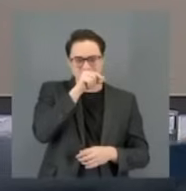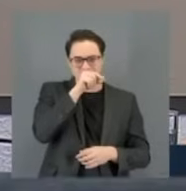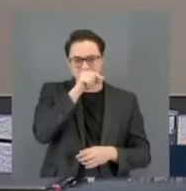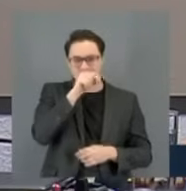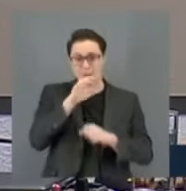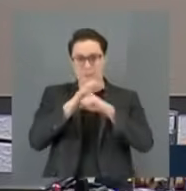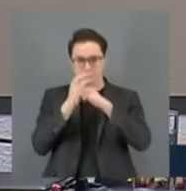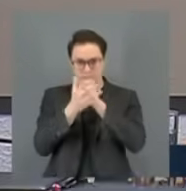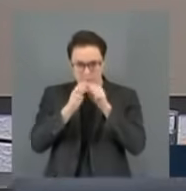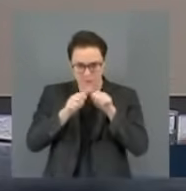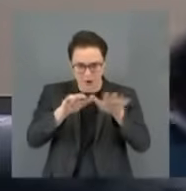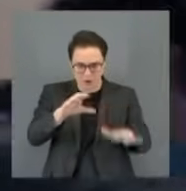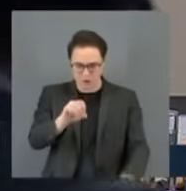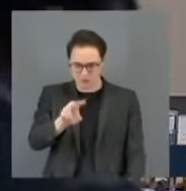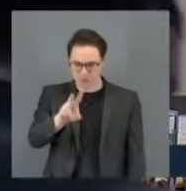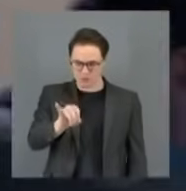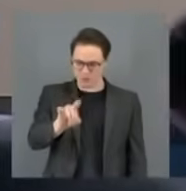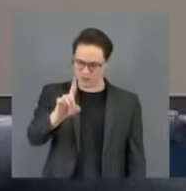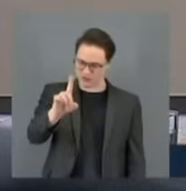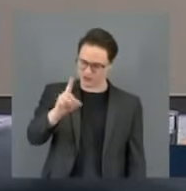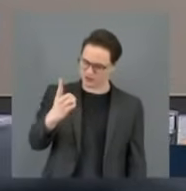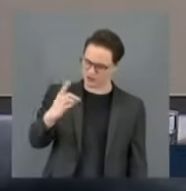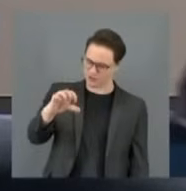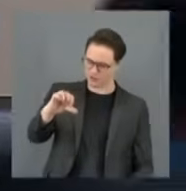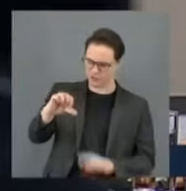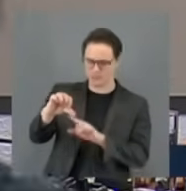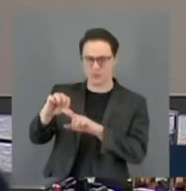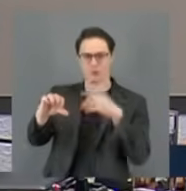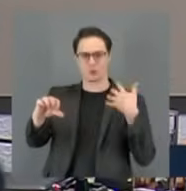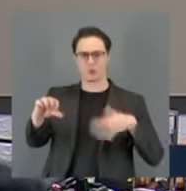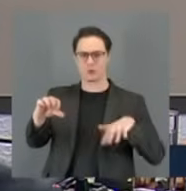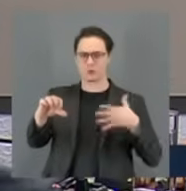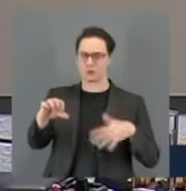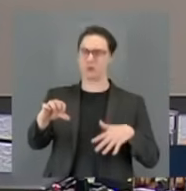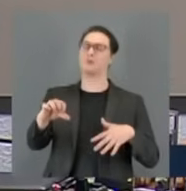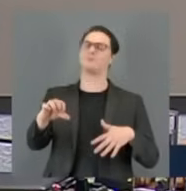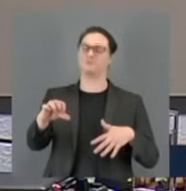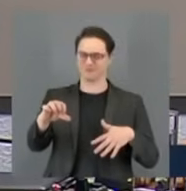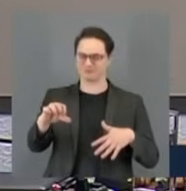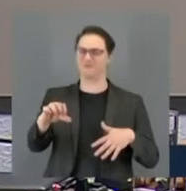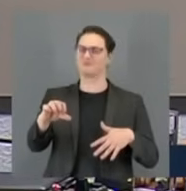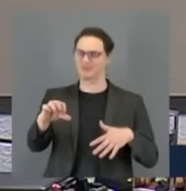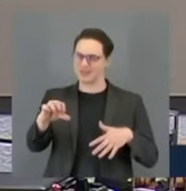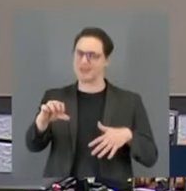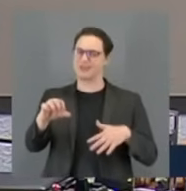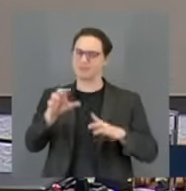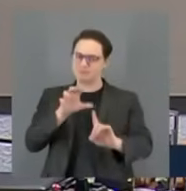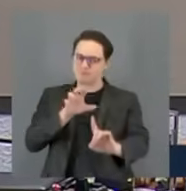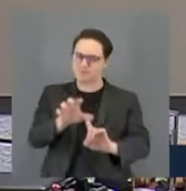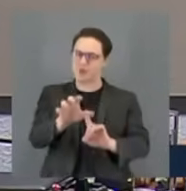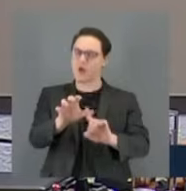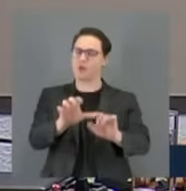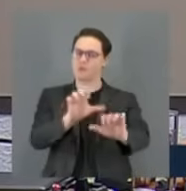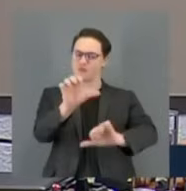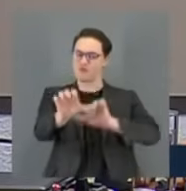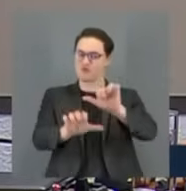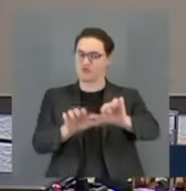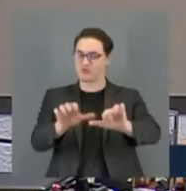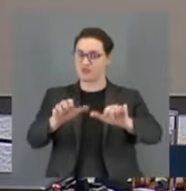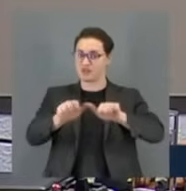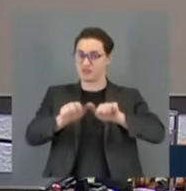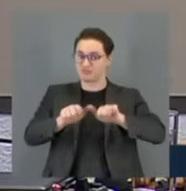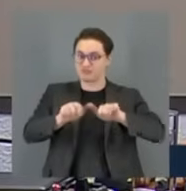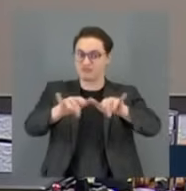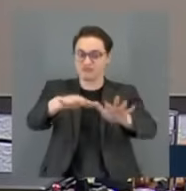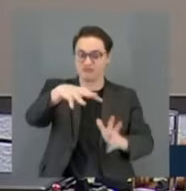de Covid-19 foi também uma grande agente de mudança em prol da censura no mundo, não só